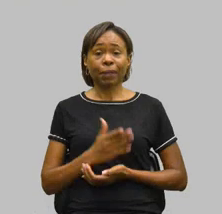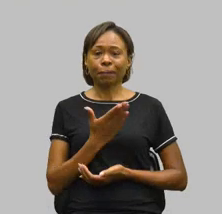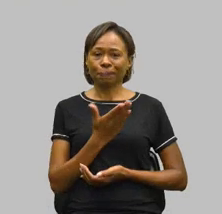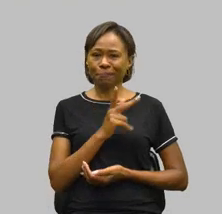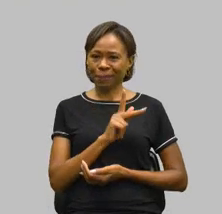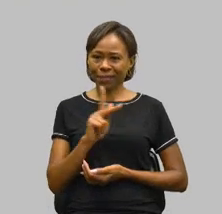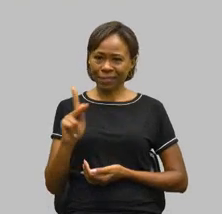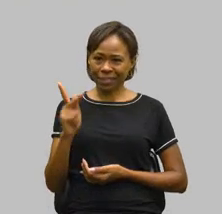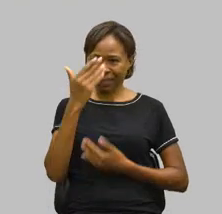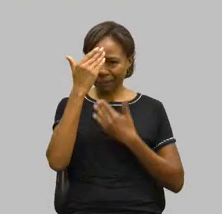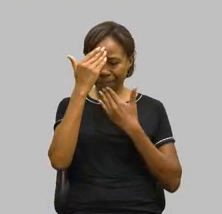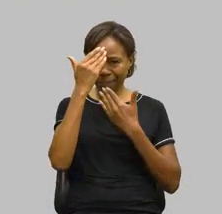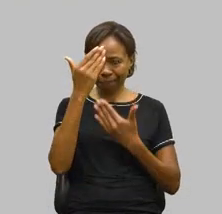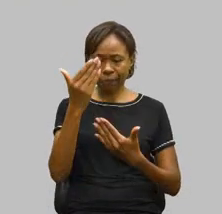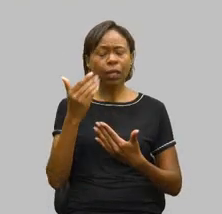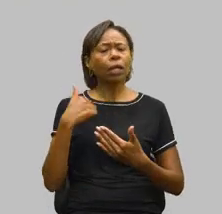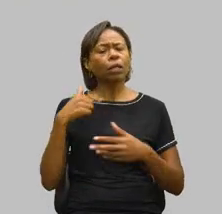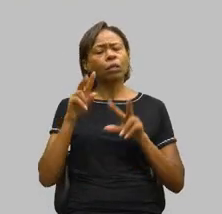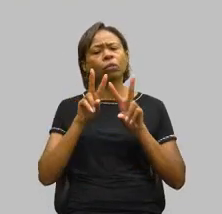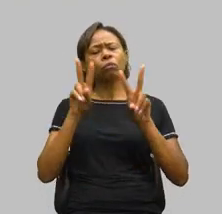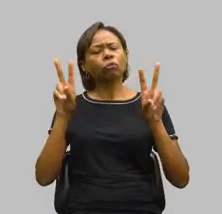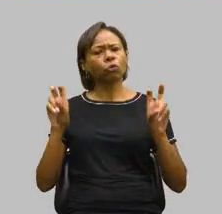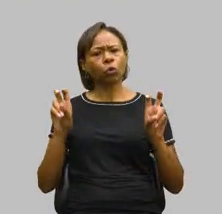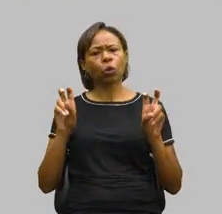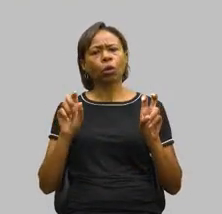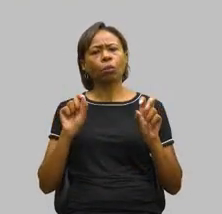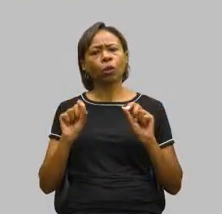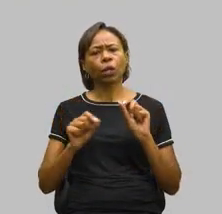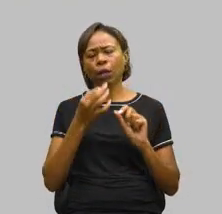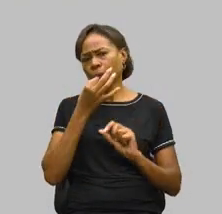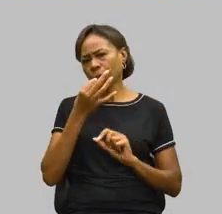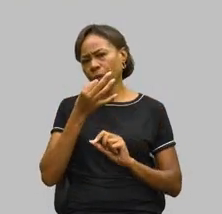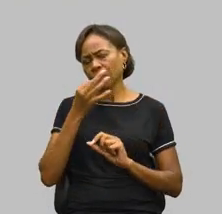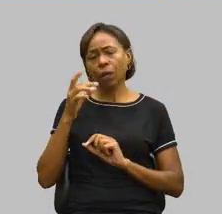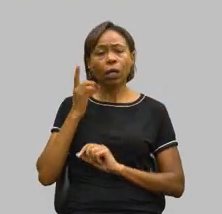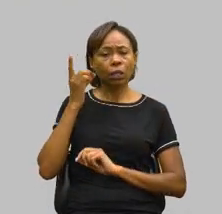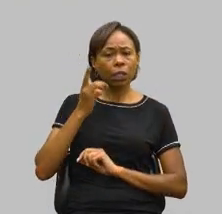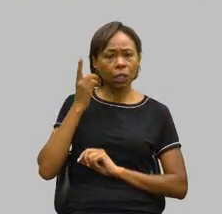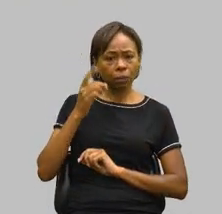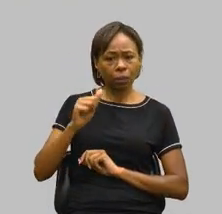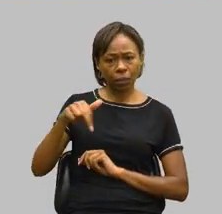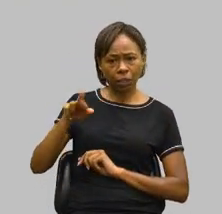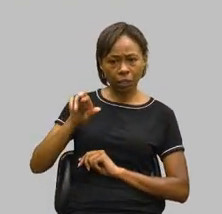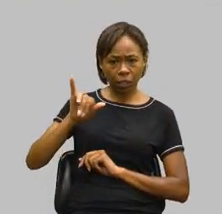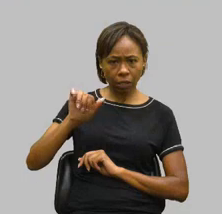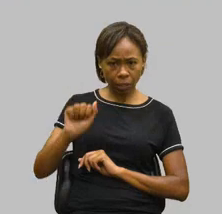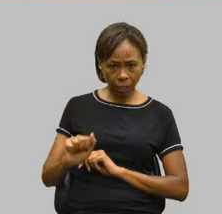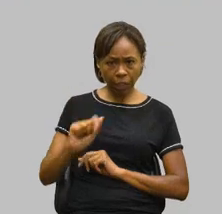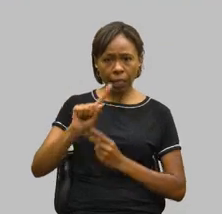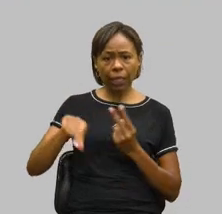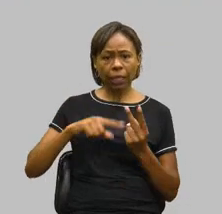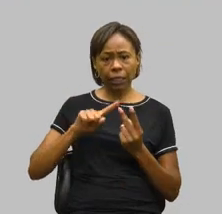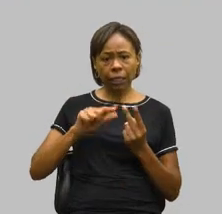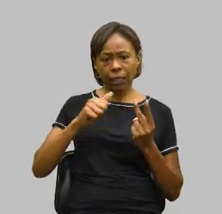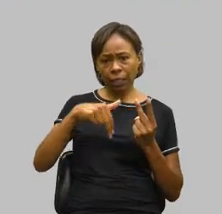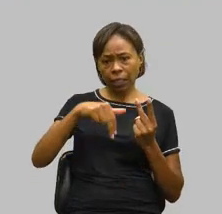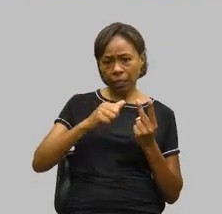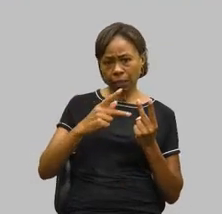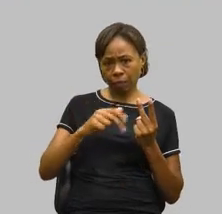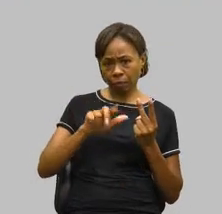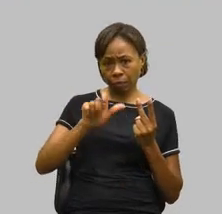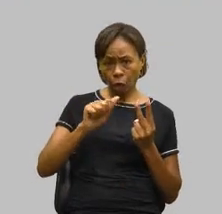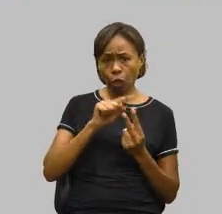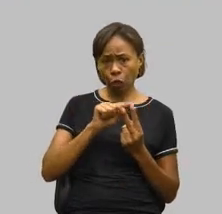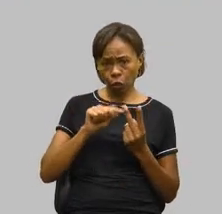Obrigada eh sobre as considerações das deputadas eh Andreia e Ana Paula eu gostaria de